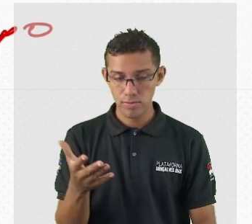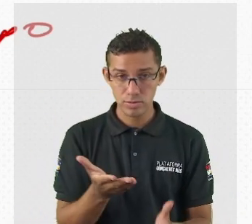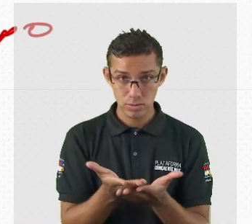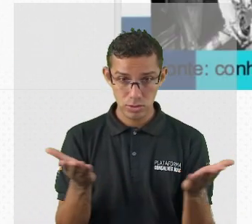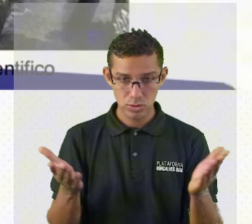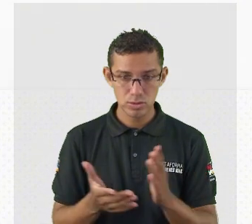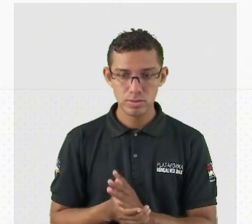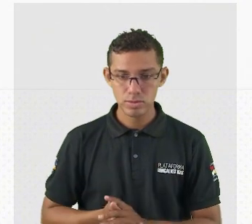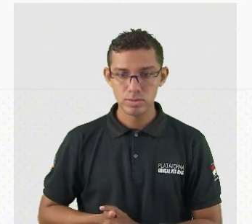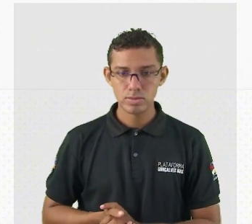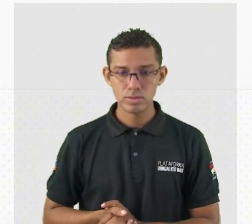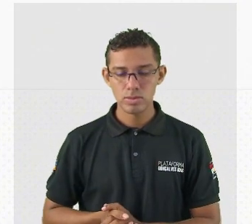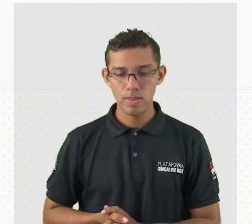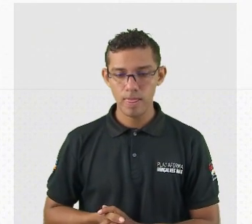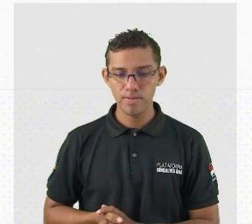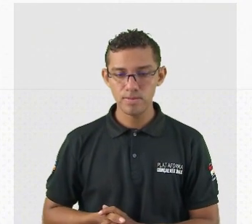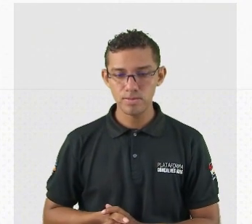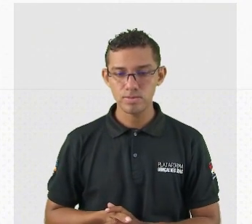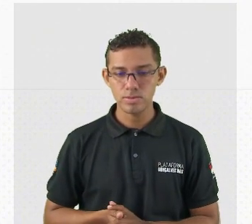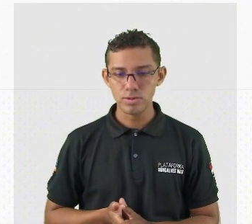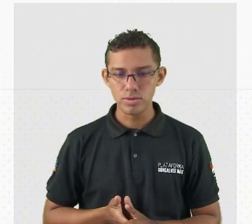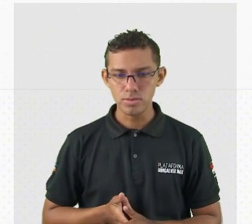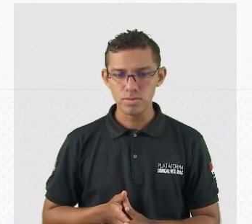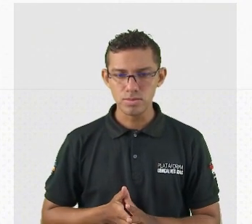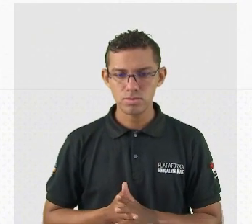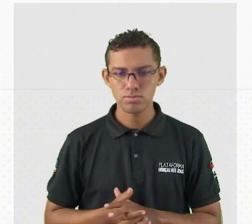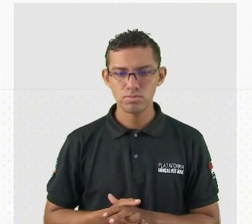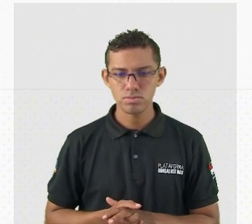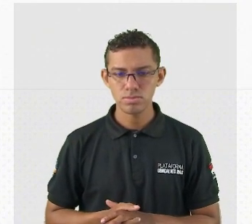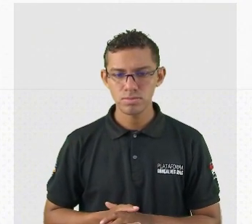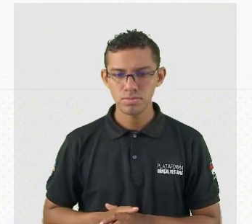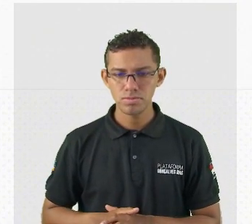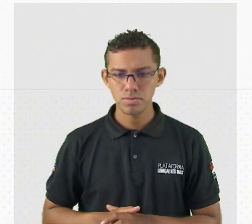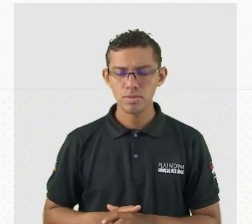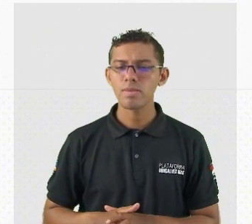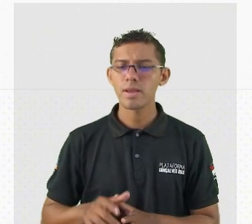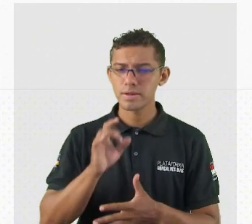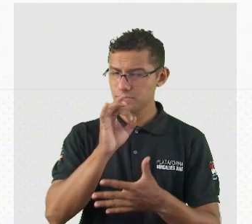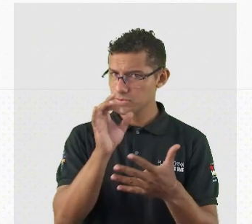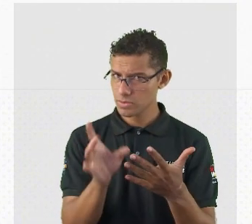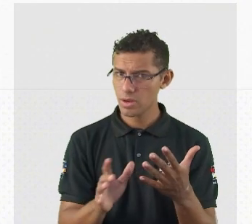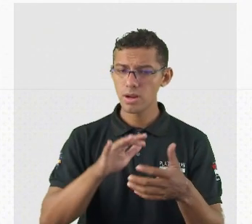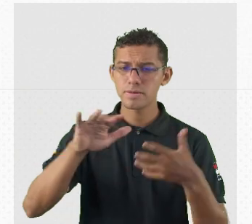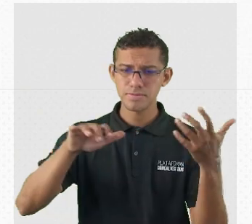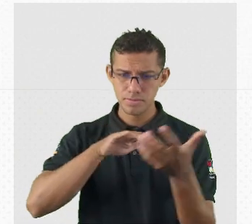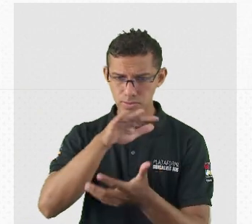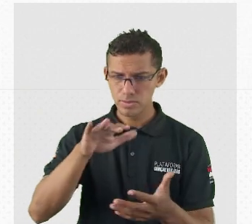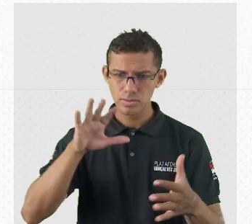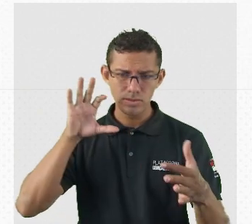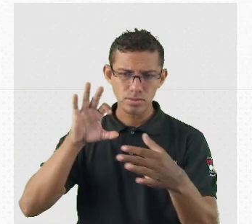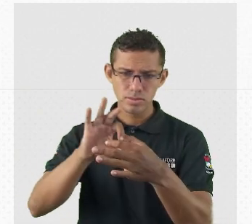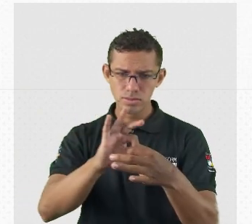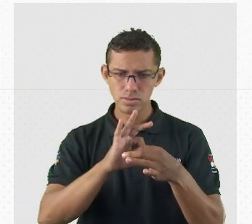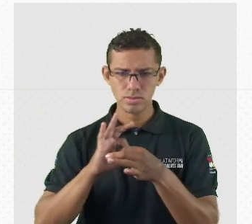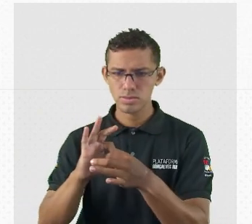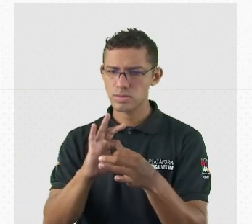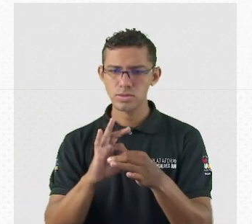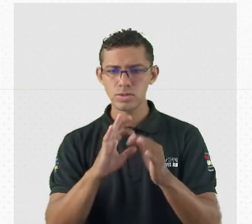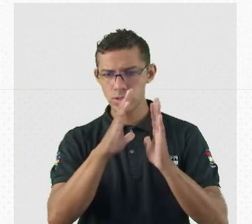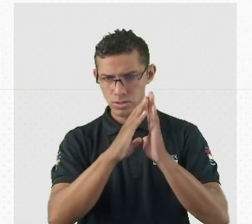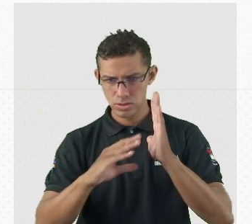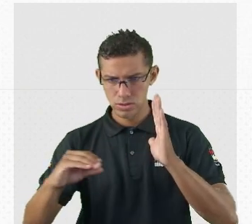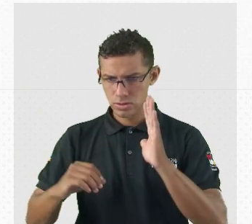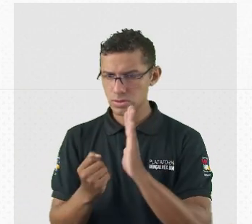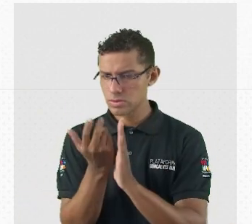belezinha? Então vamos lá, vamos evoluir, gente, tá? Vamos reforçar isso, ó. Cada revolução está ligada a modelos